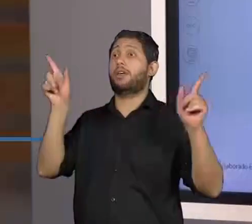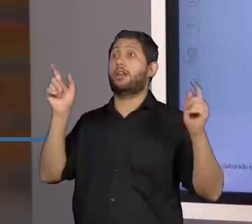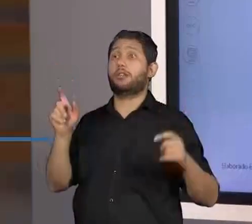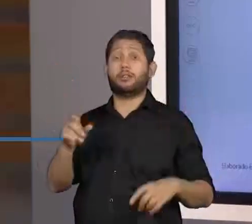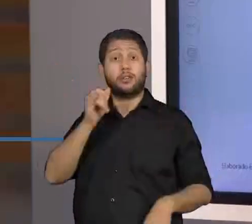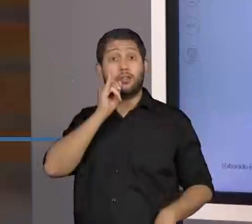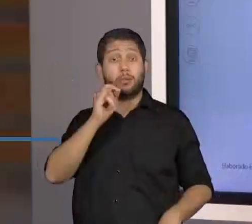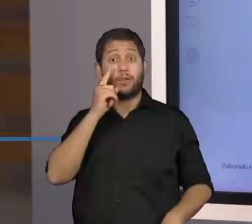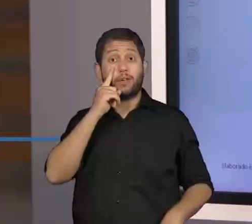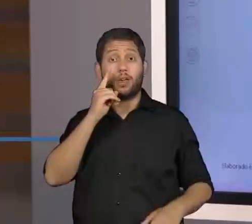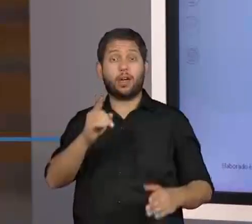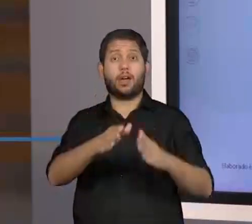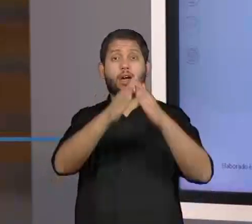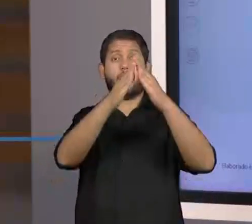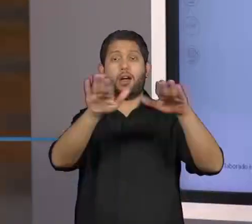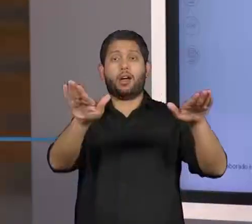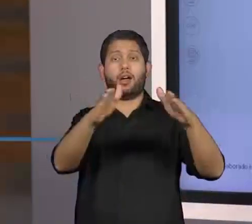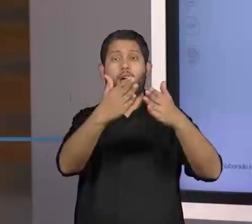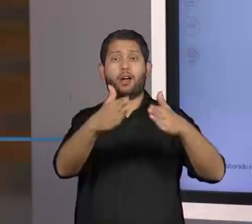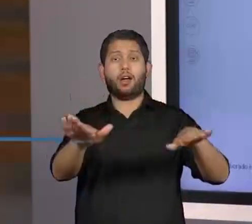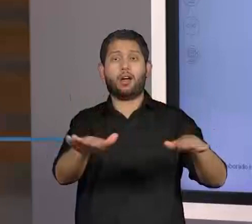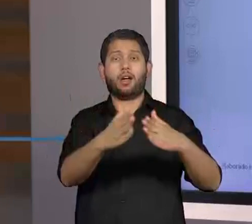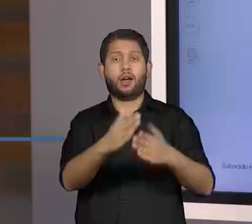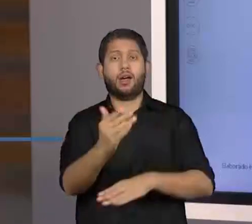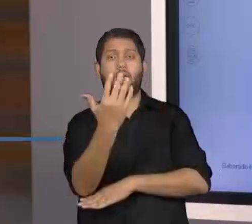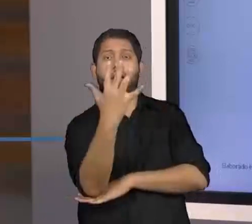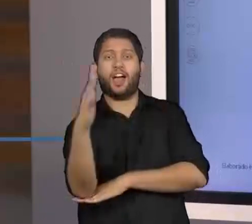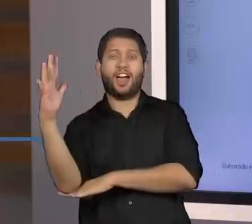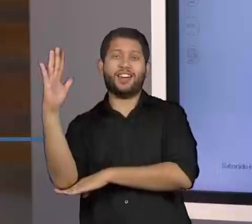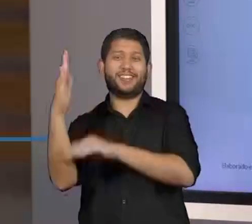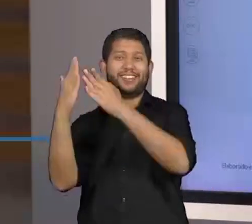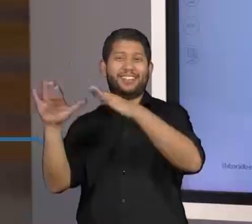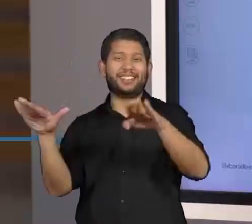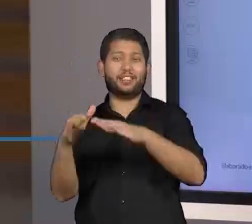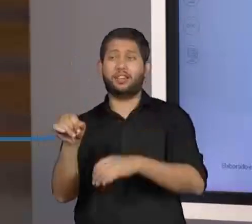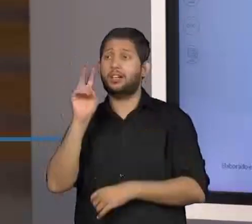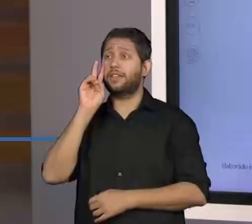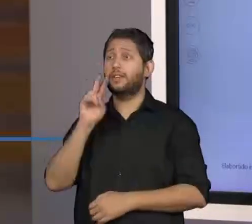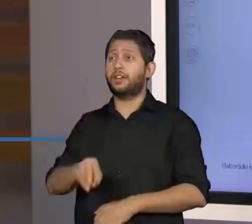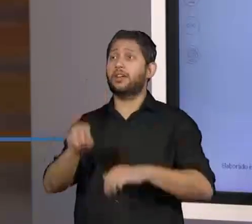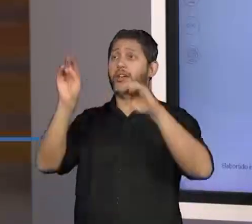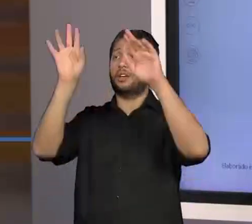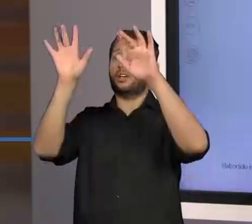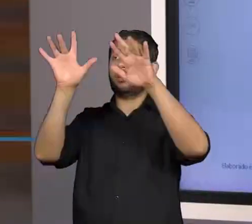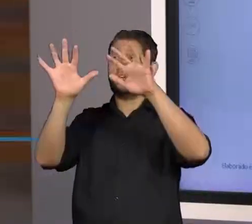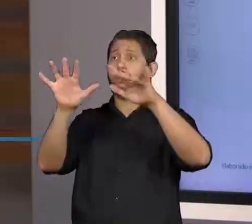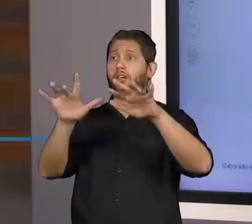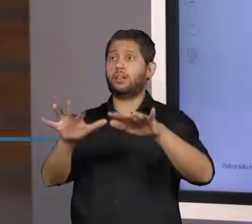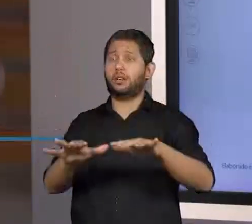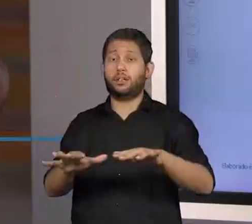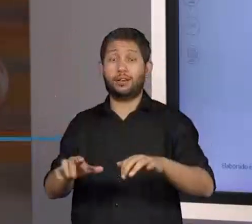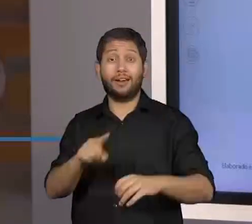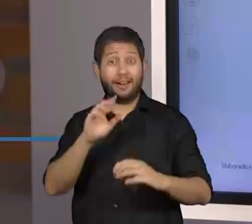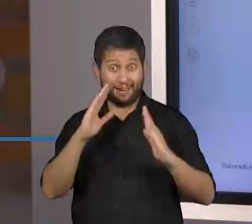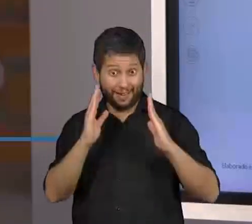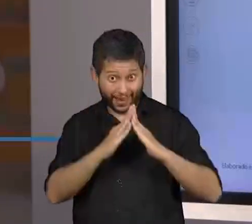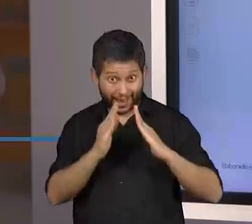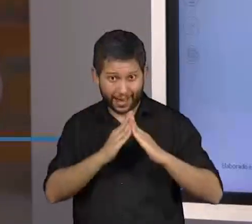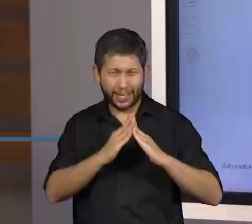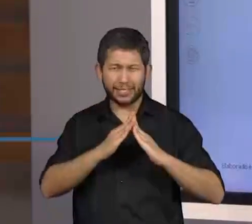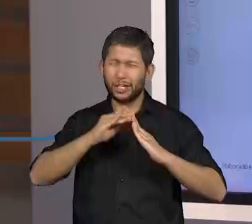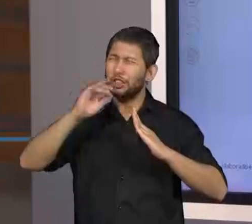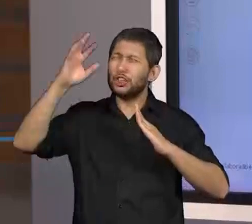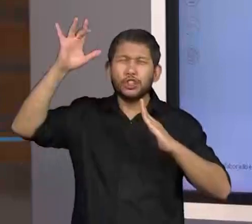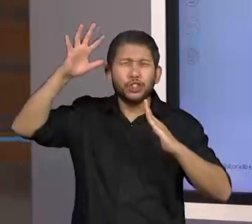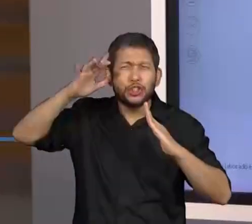completamente diferente. Em dias que vai fazendo mais calor, esse gelo derrete. Em dia que está mais frio, vai ficando maior